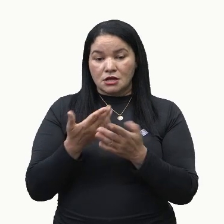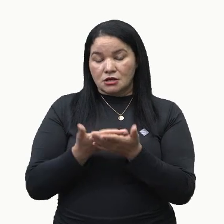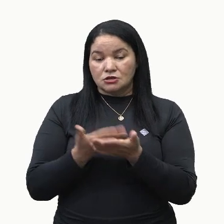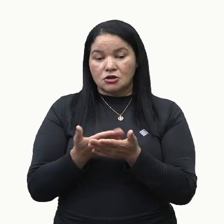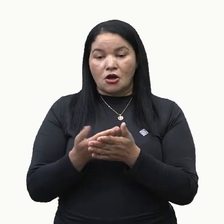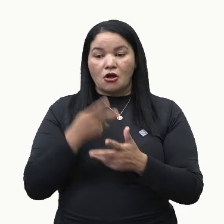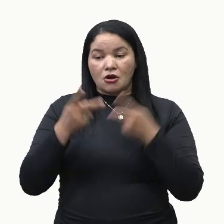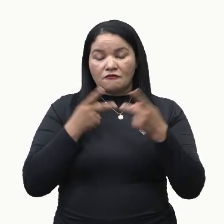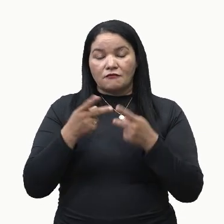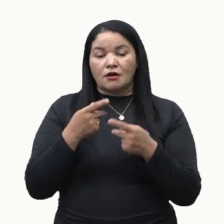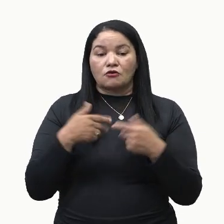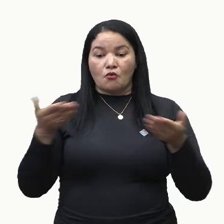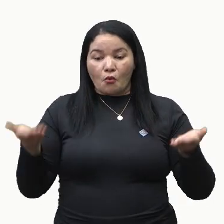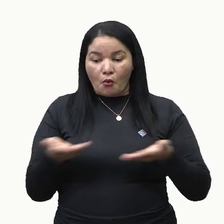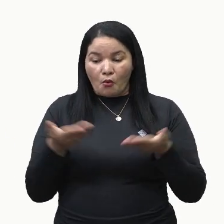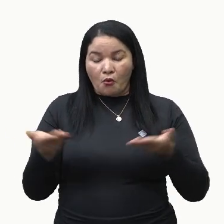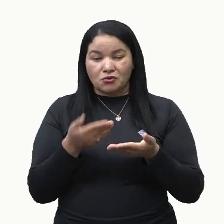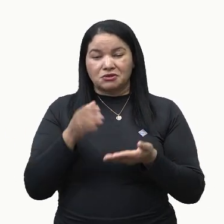quente.